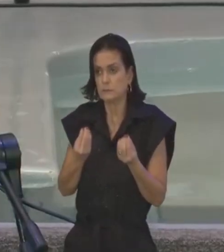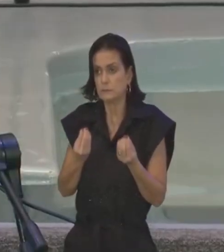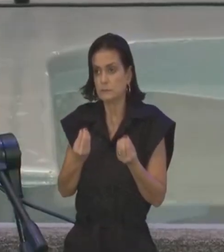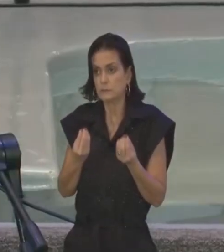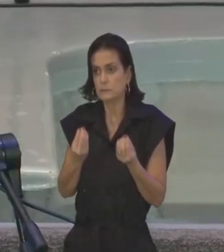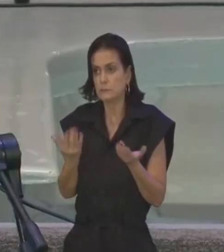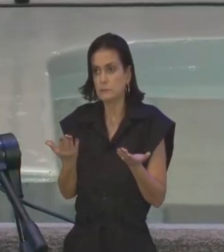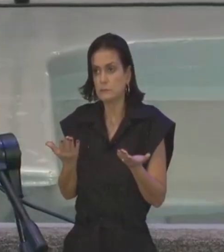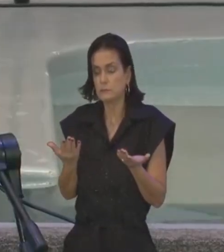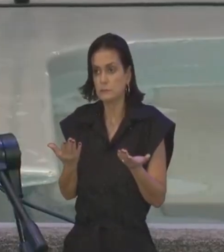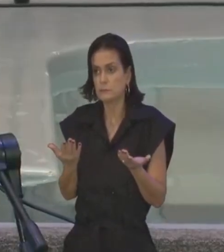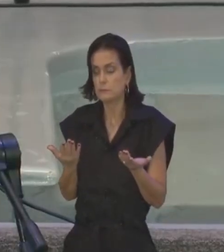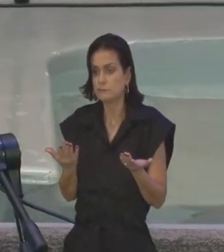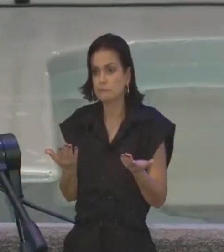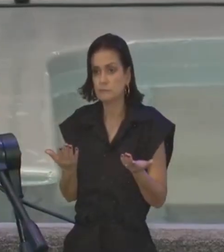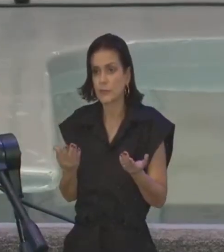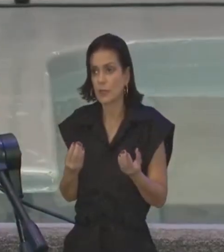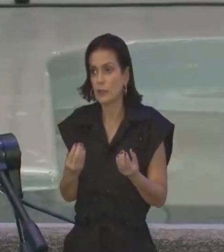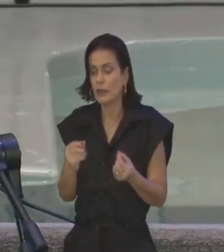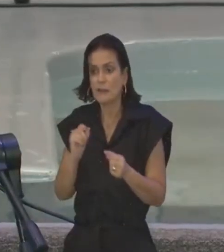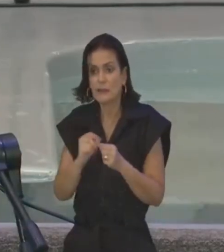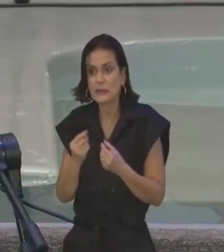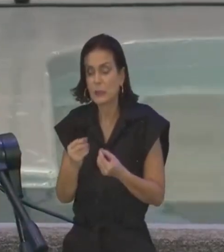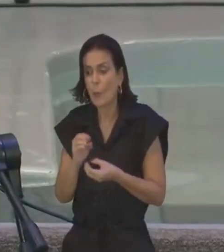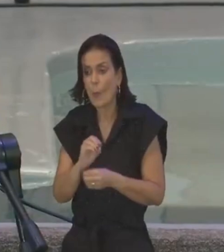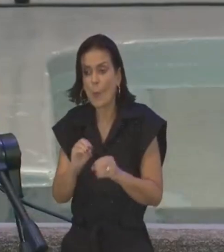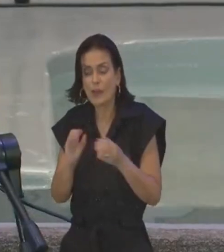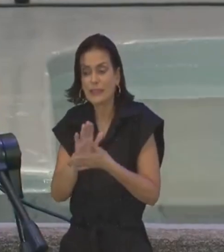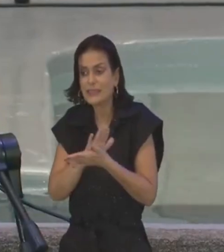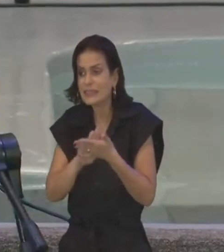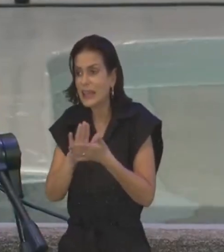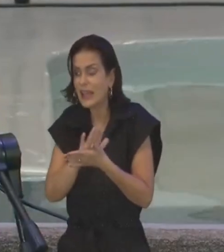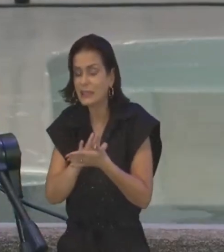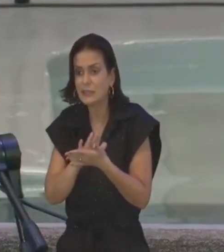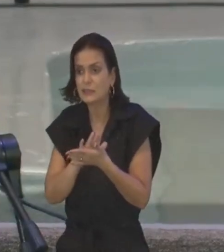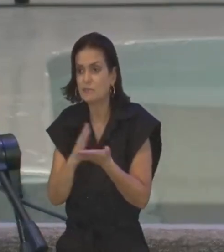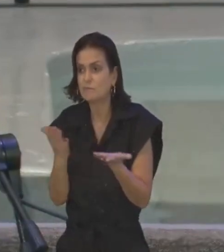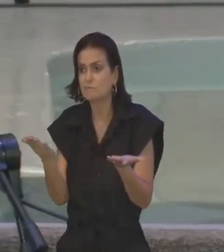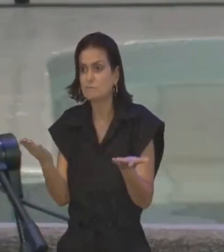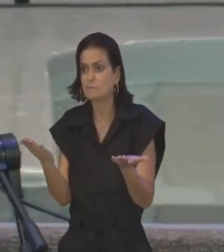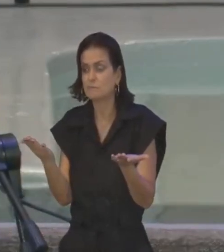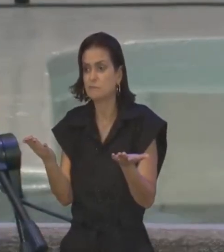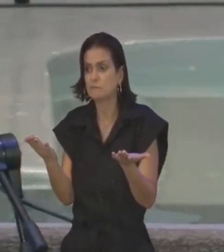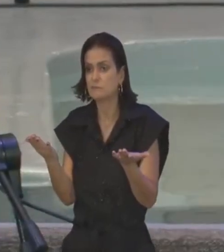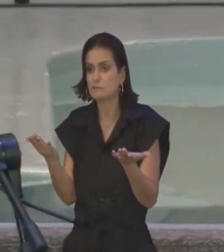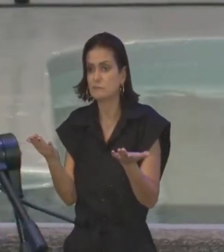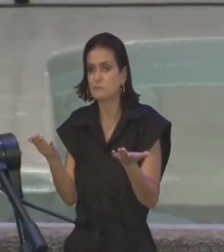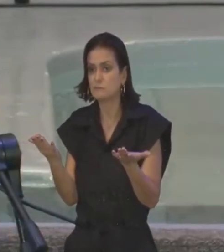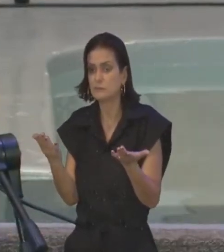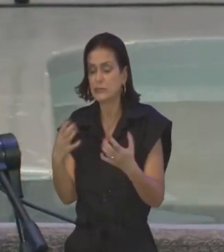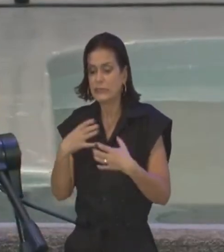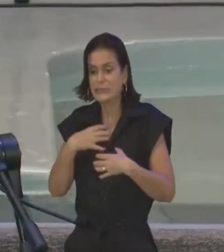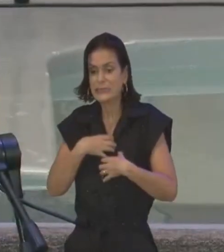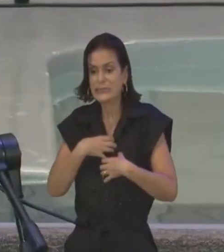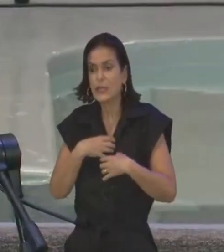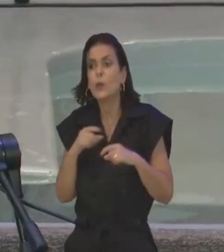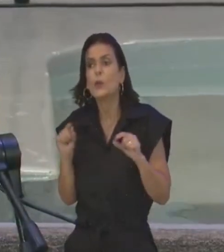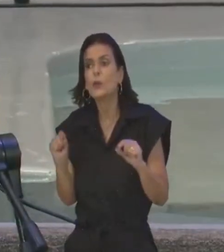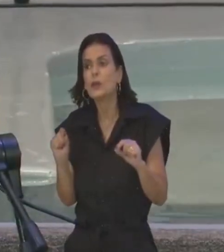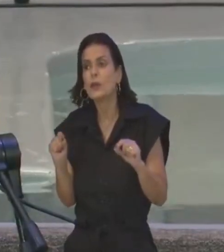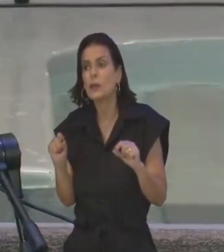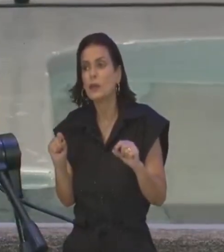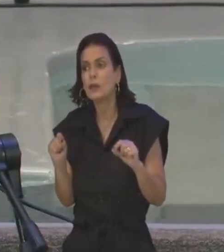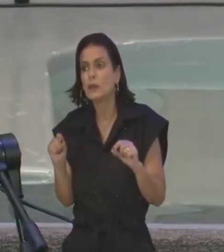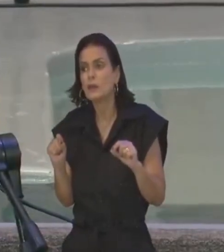completamente à mercê daquela pessoa que está ali, e você se sente o quê? E o